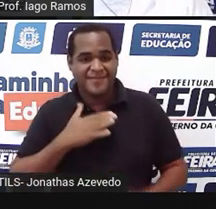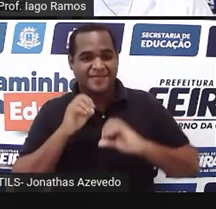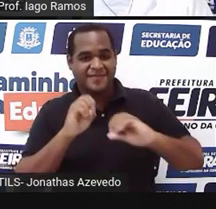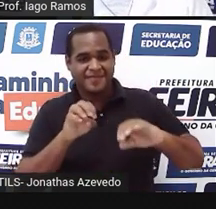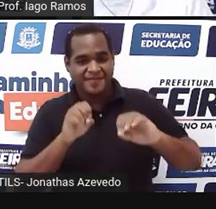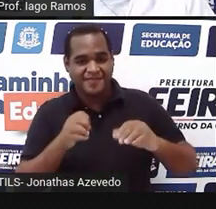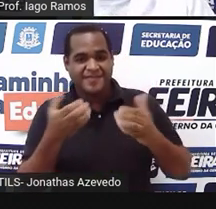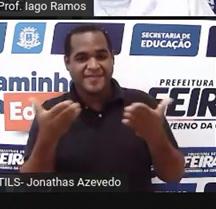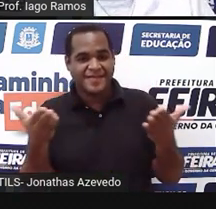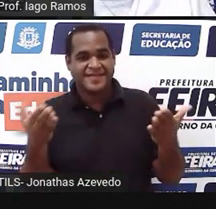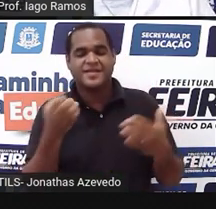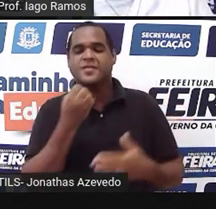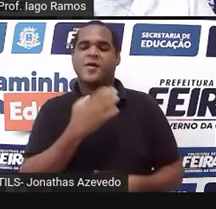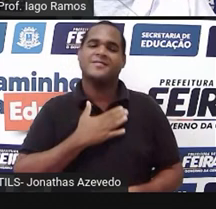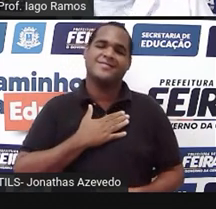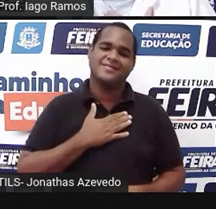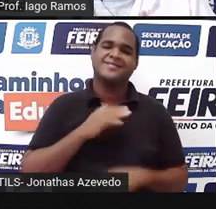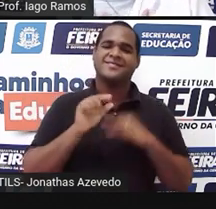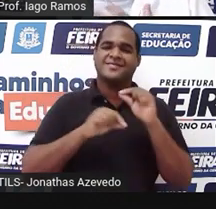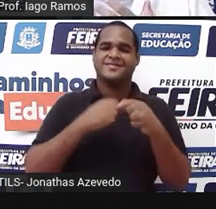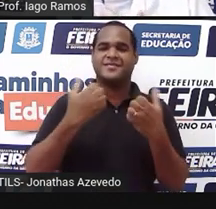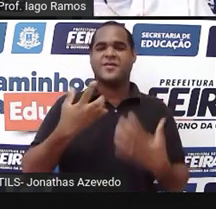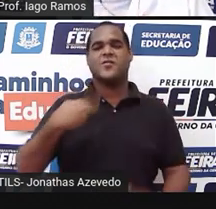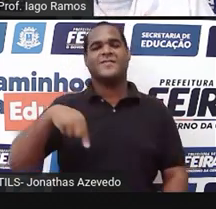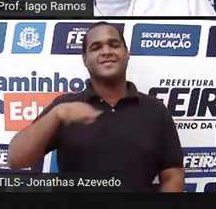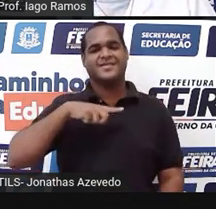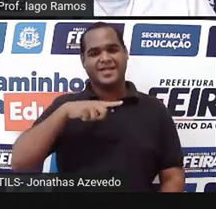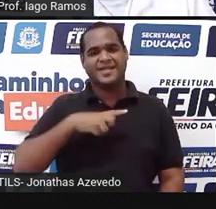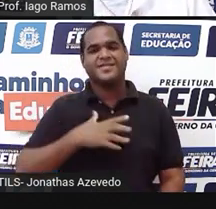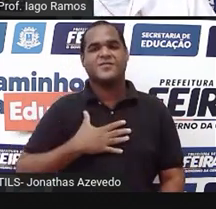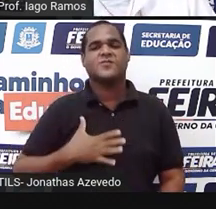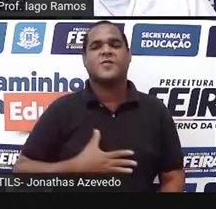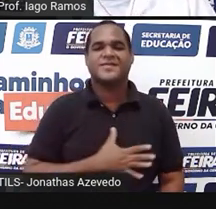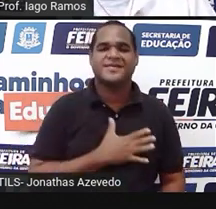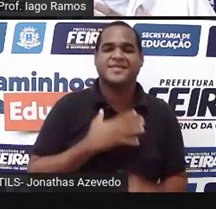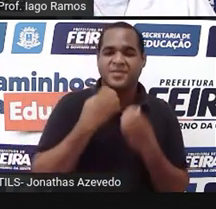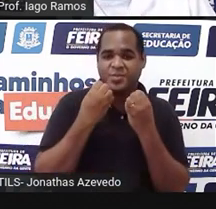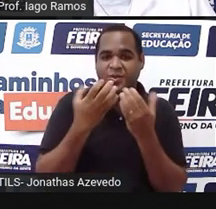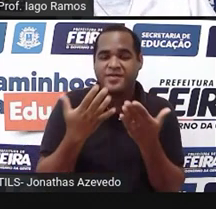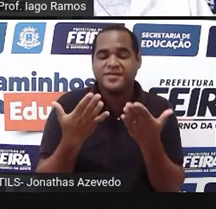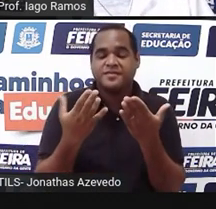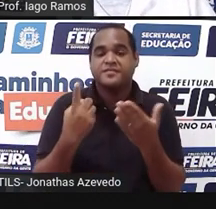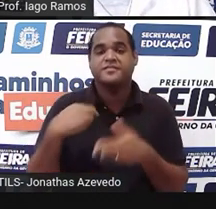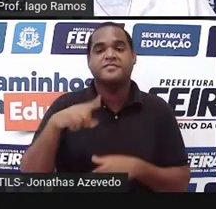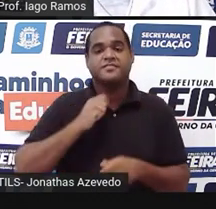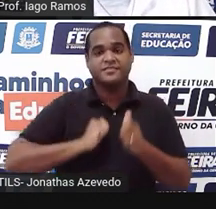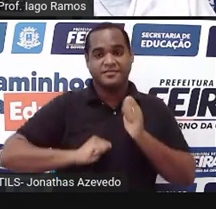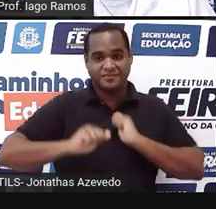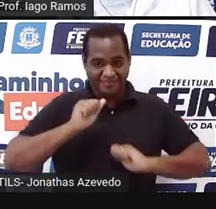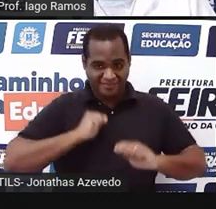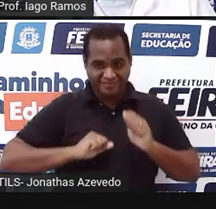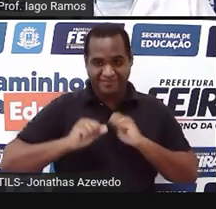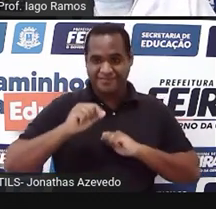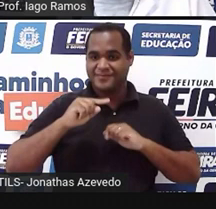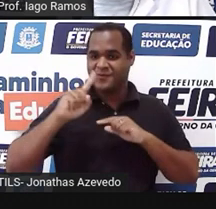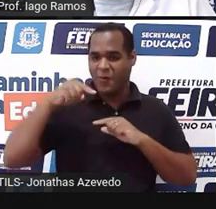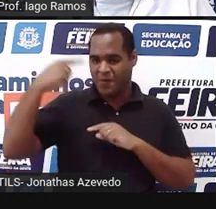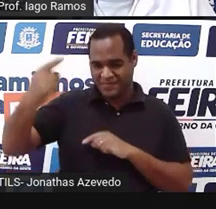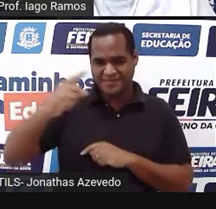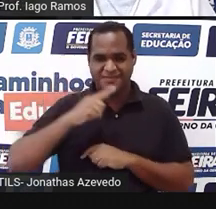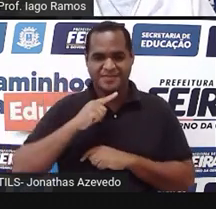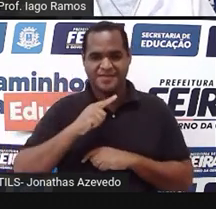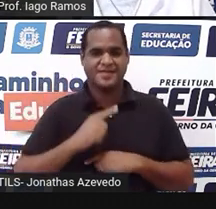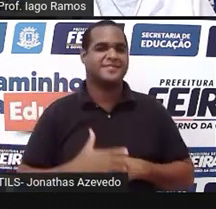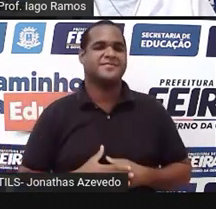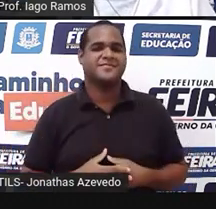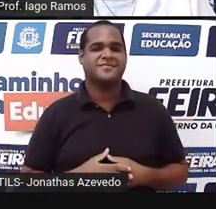aula eu espero que sim nós aqui curtimos bastante tá bom estamos anciosos para a próxima